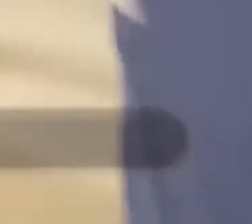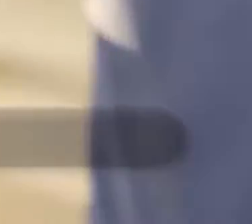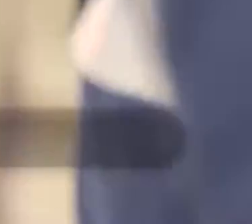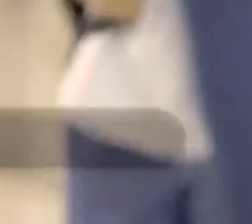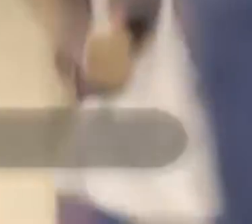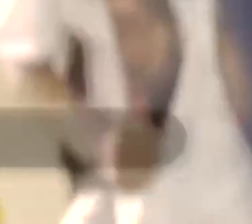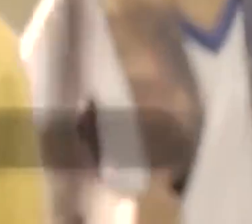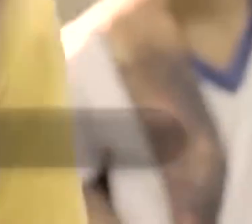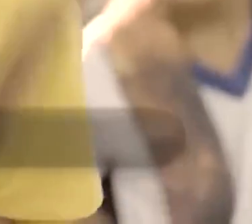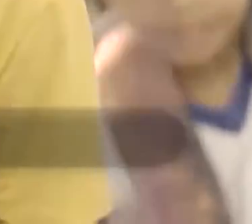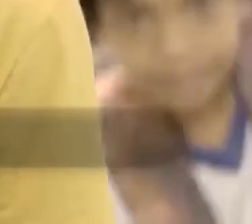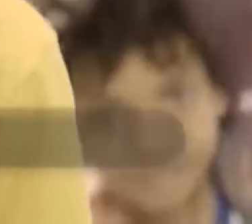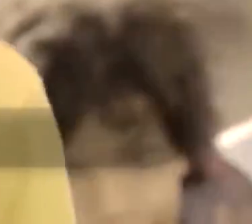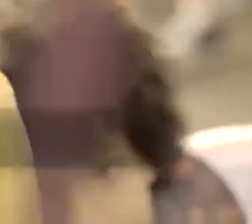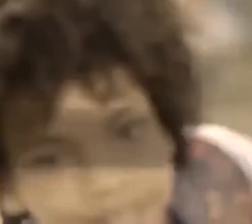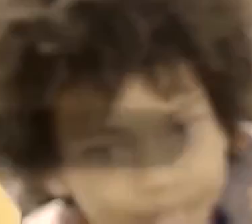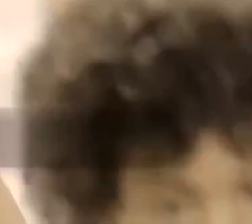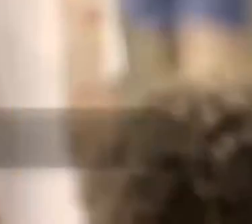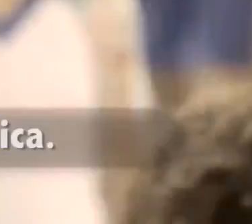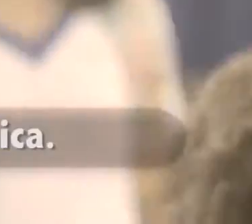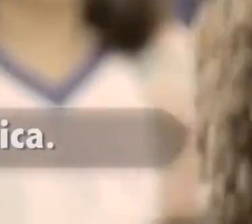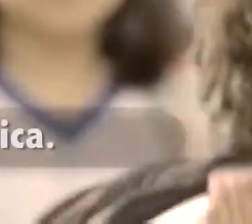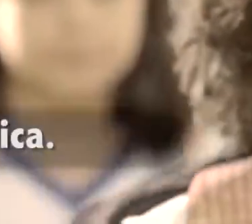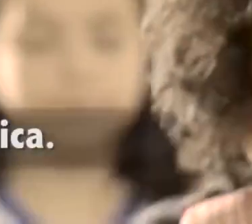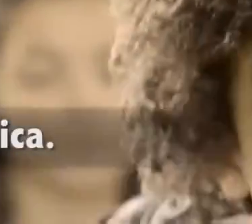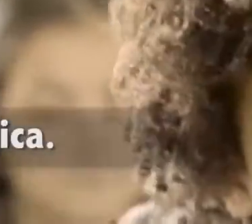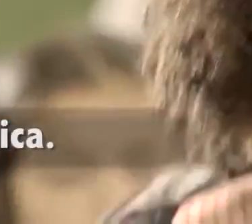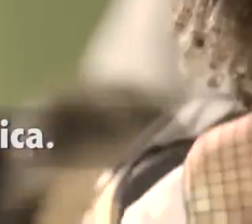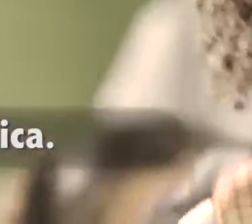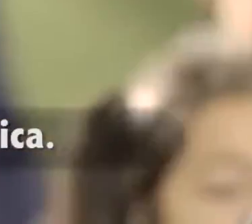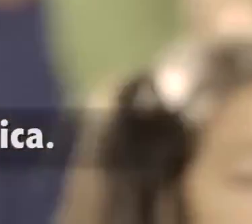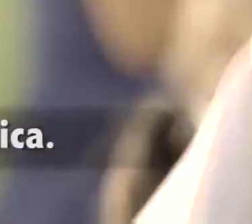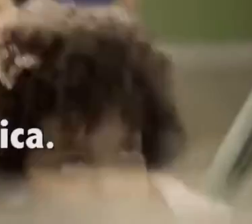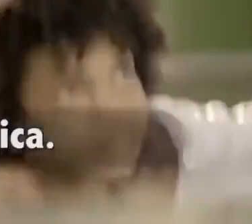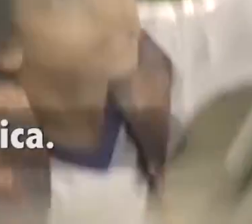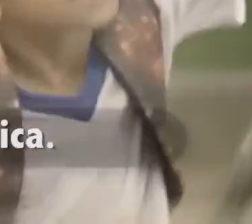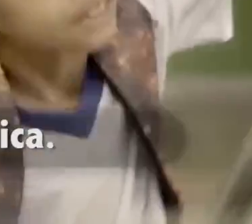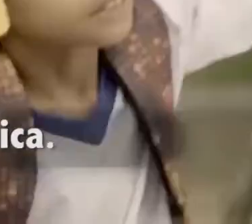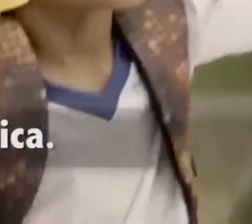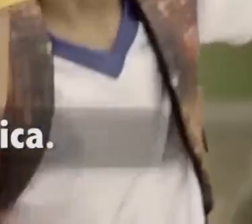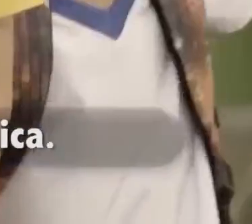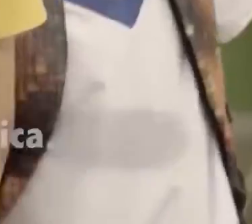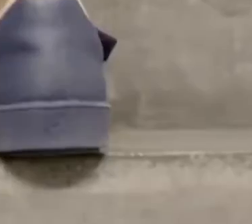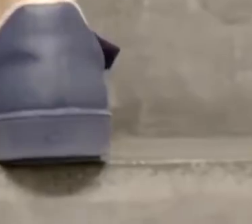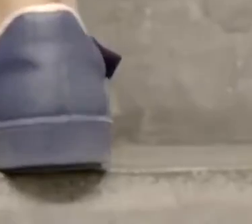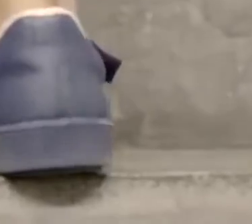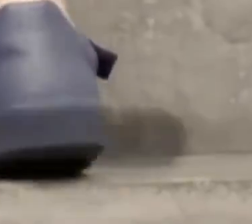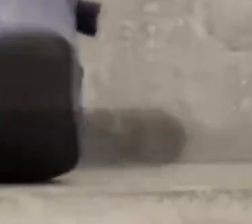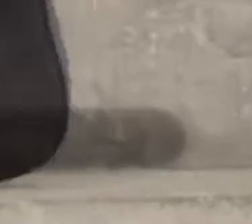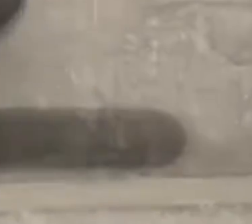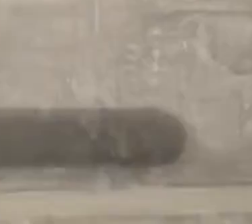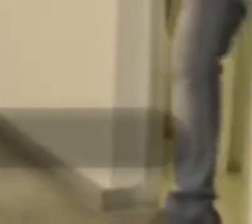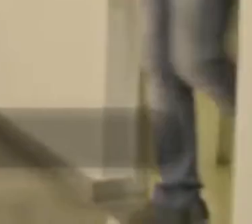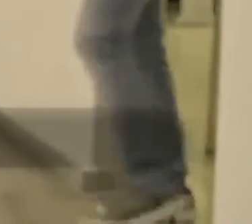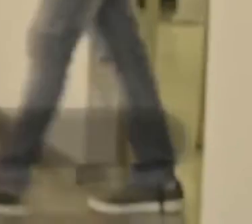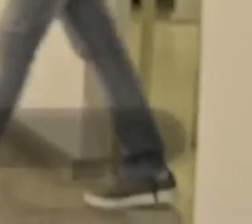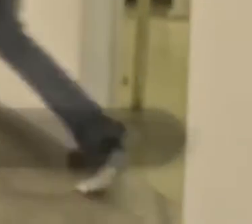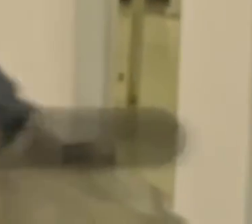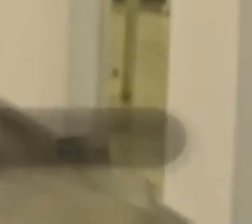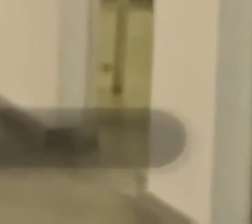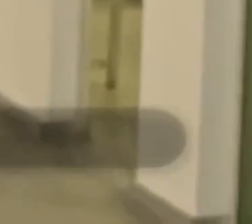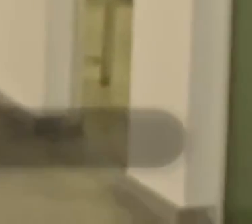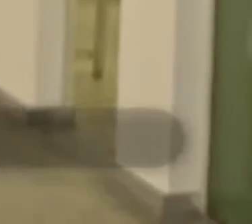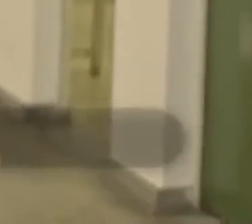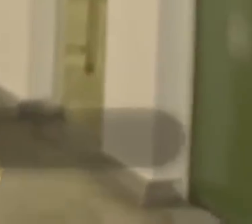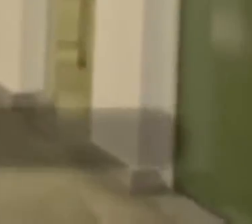humano e para o ministério nessas brasil acordar já a água é uma questão de saúde pública publicou uma